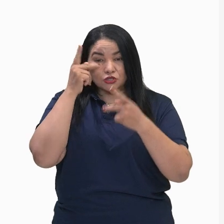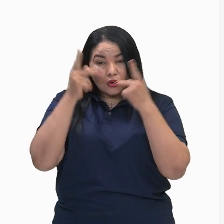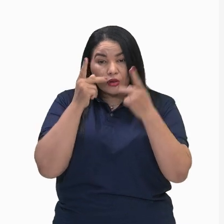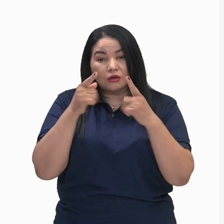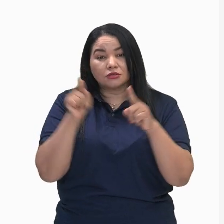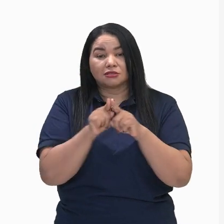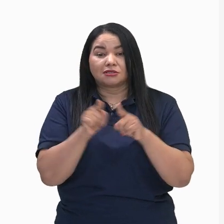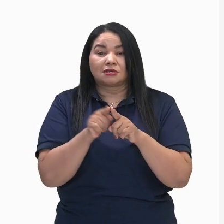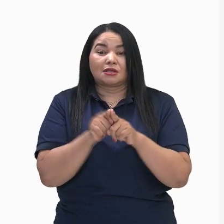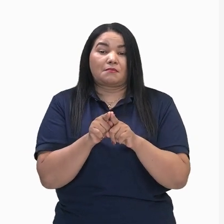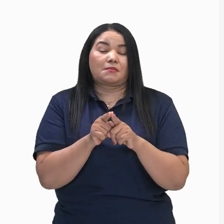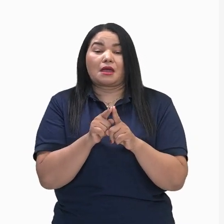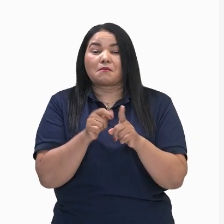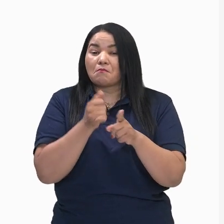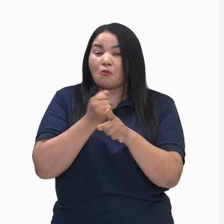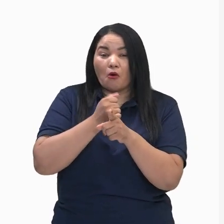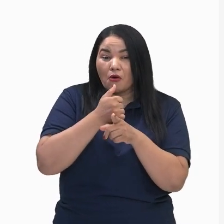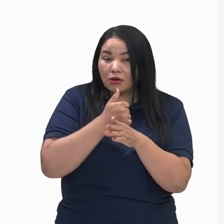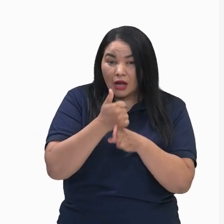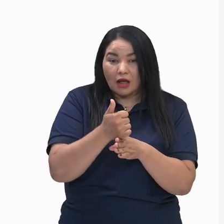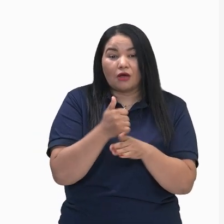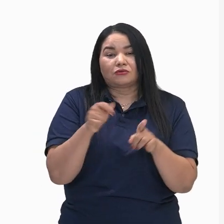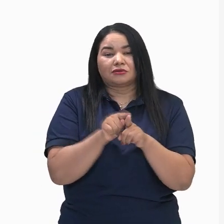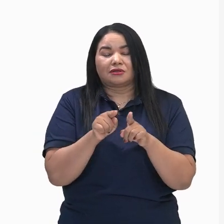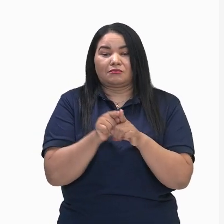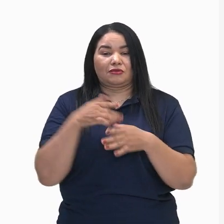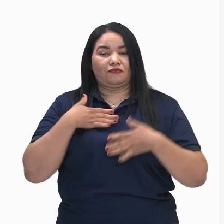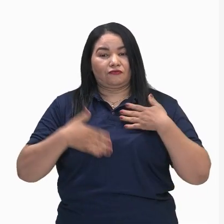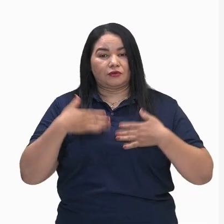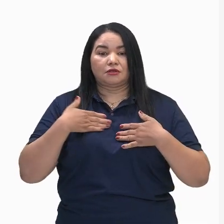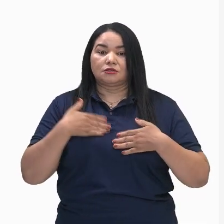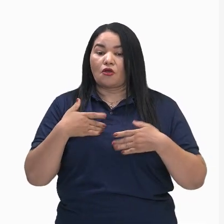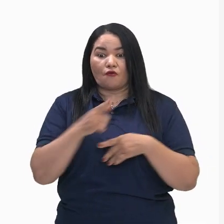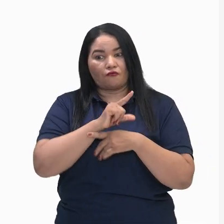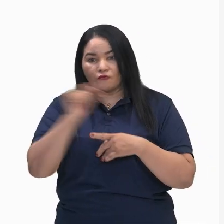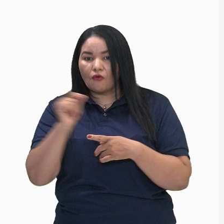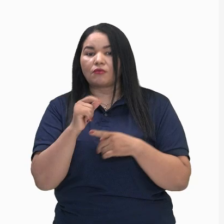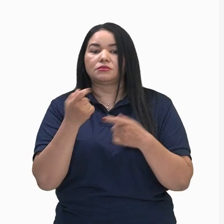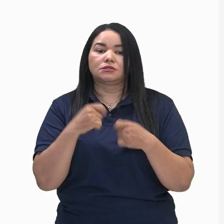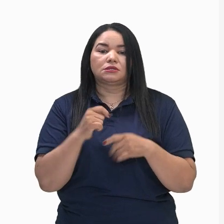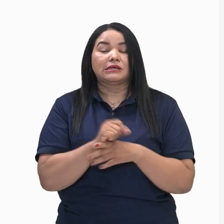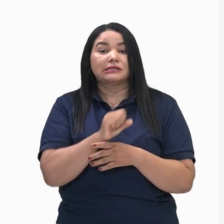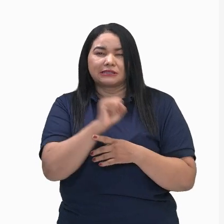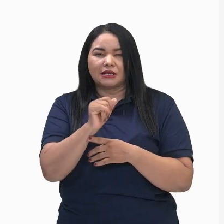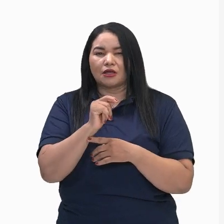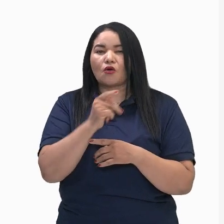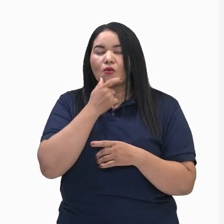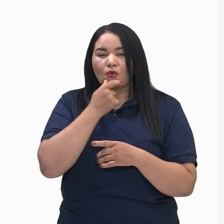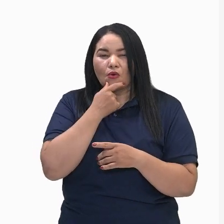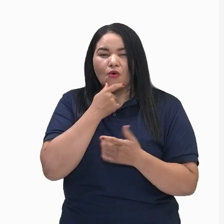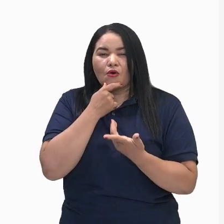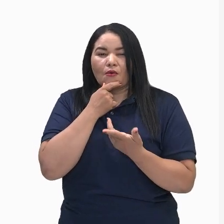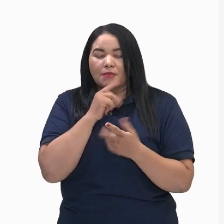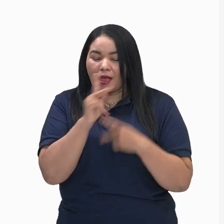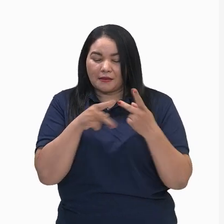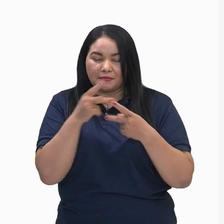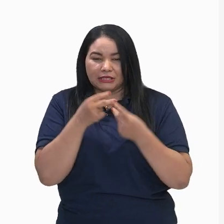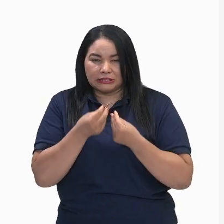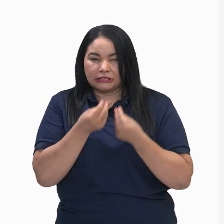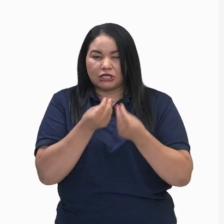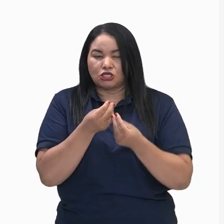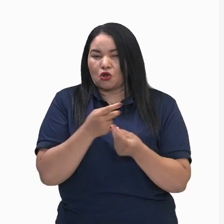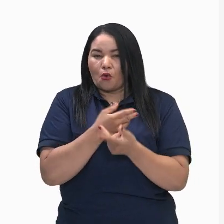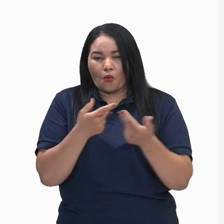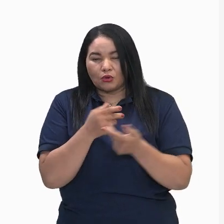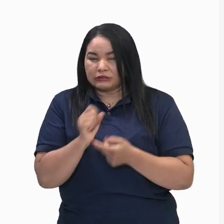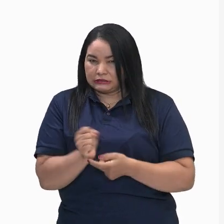sair fora. Desconfie daqueles que são extremamente galantes e presenteiam com objetos caros e, no